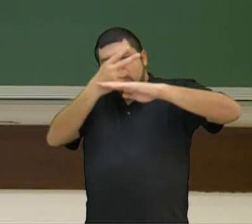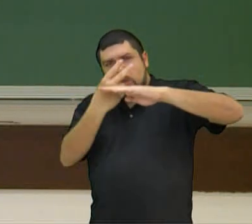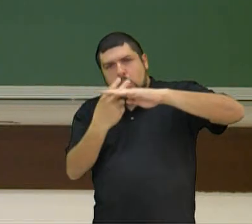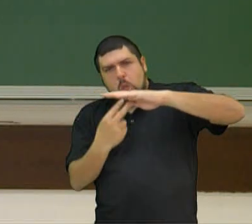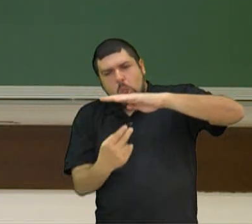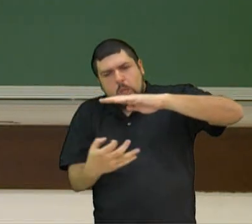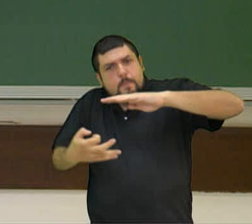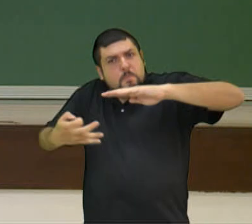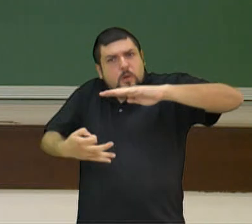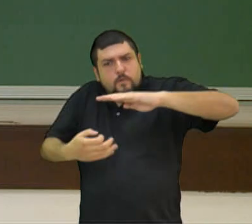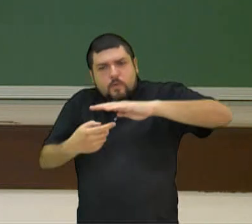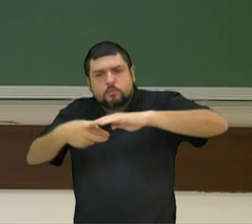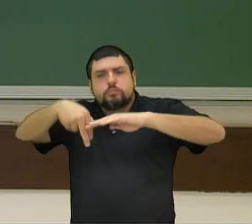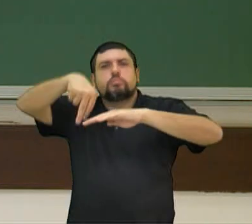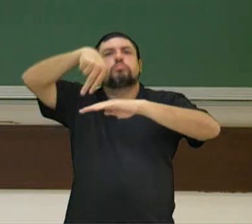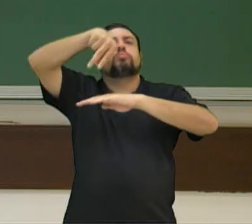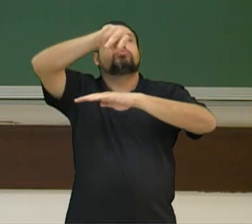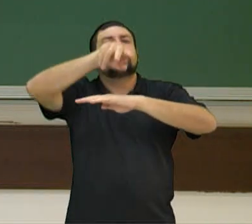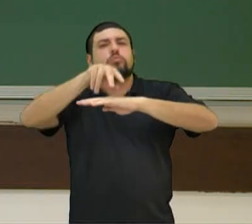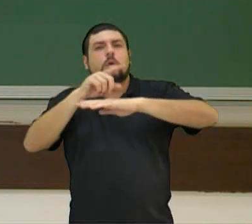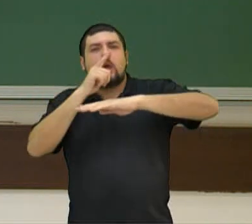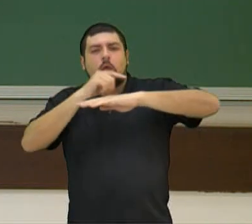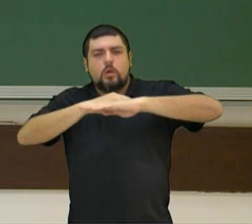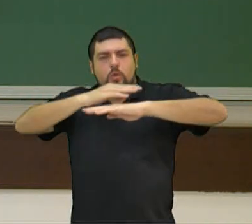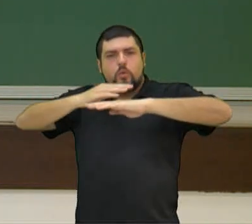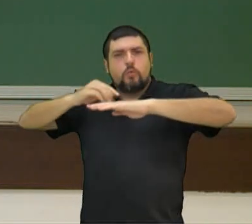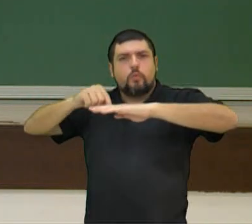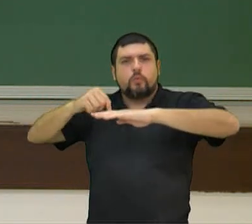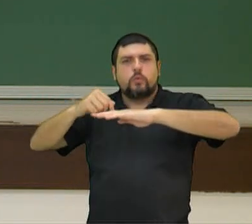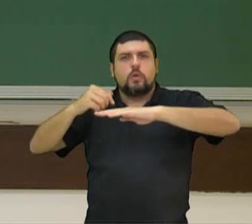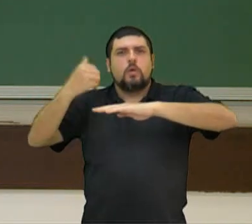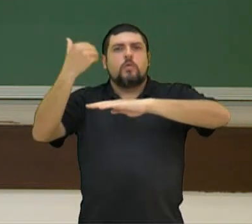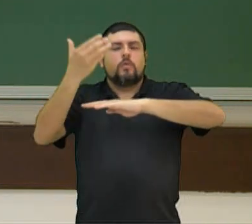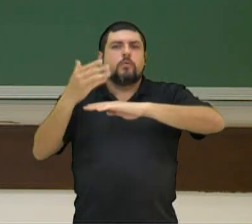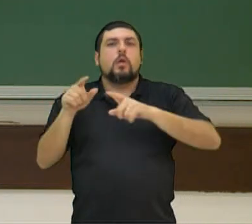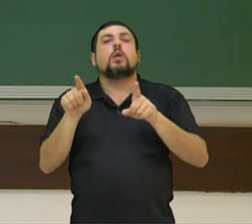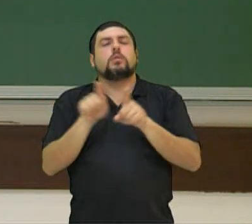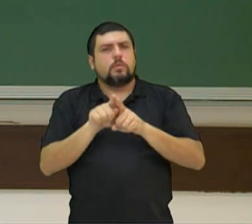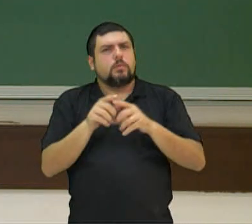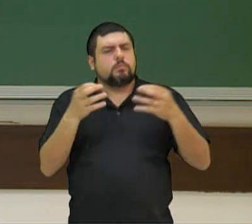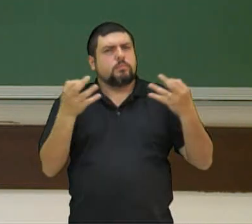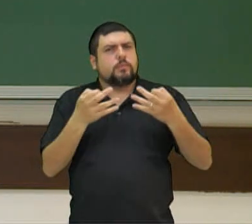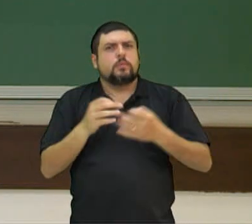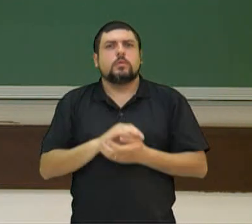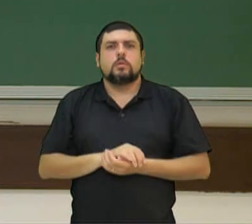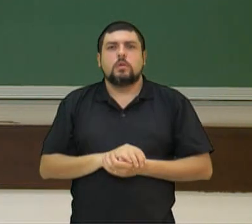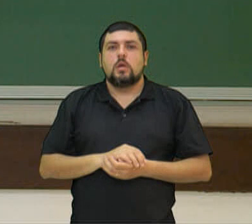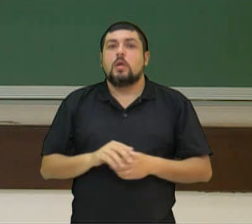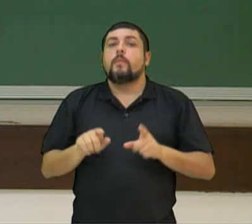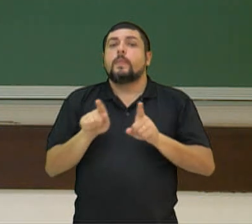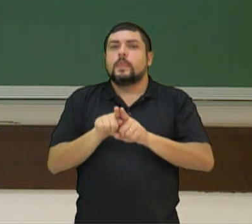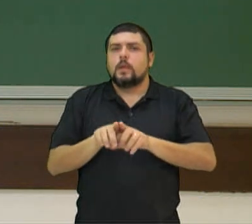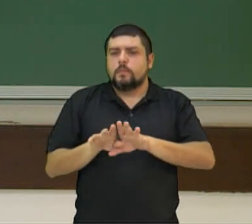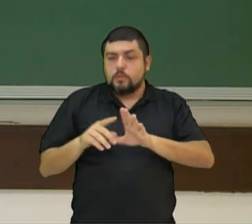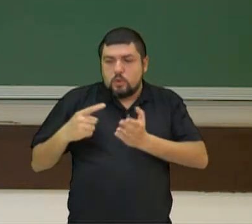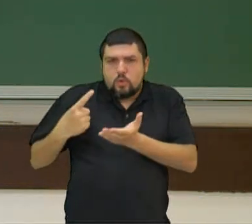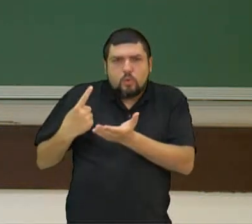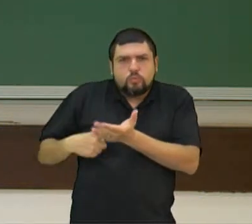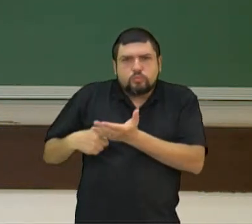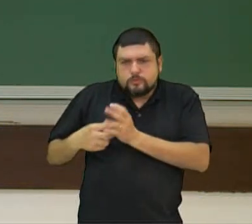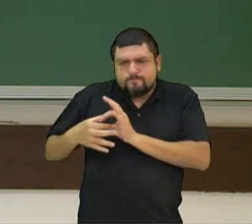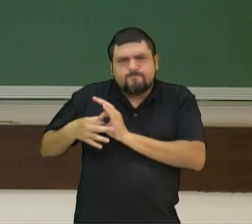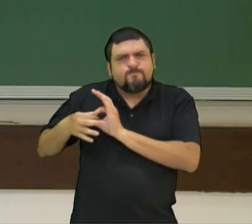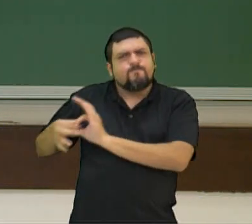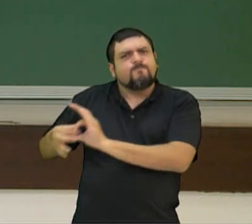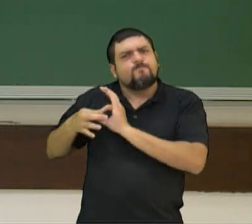da água. E ainda a sincronia, como ela nunca está sozinha, ou tem alguém junto no dueto, ou